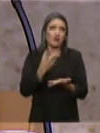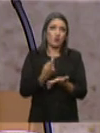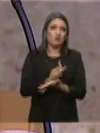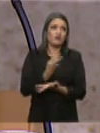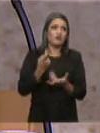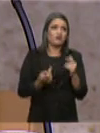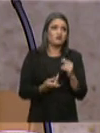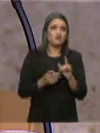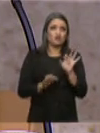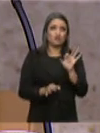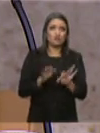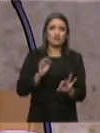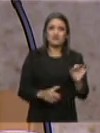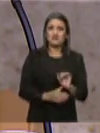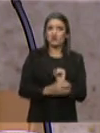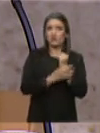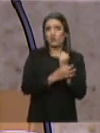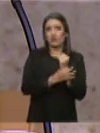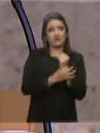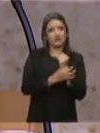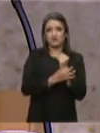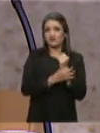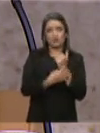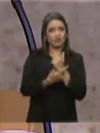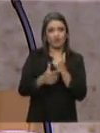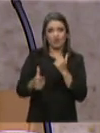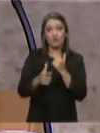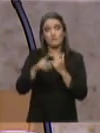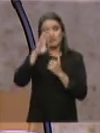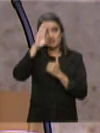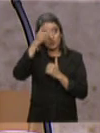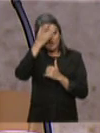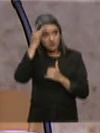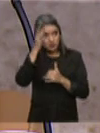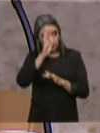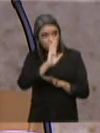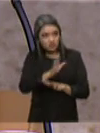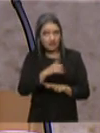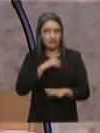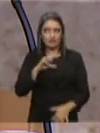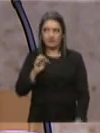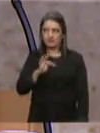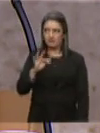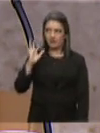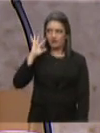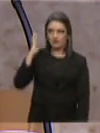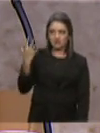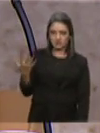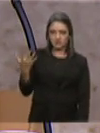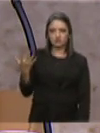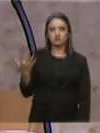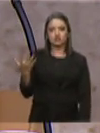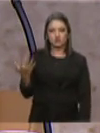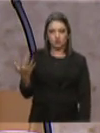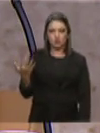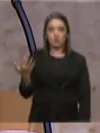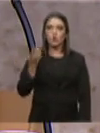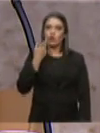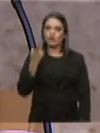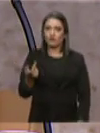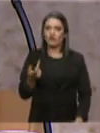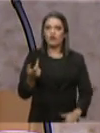jurídica, especialmente aqueles envolvidos que, após a decisão desse Supremo Tribunal Federal em sentido contrário